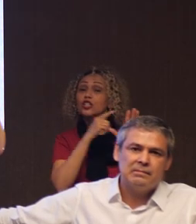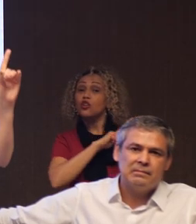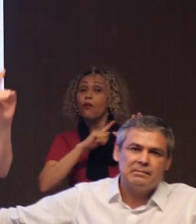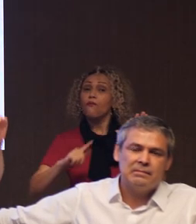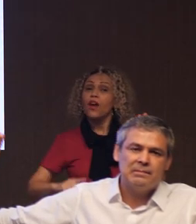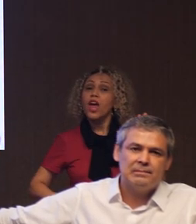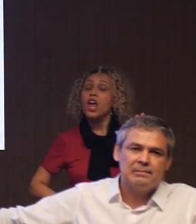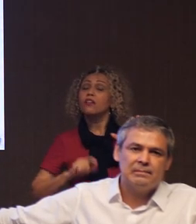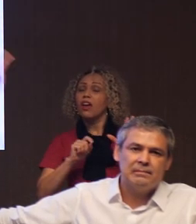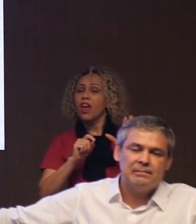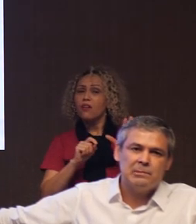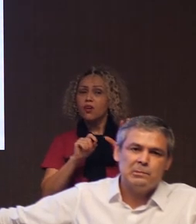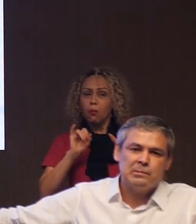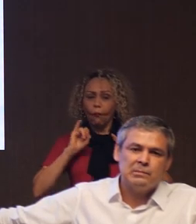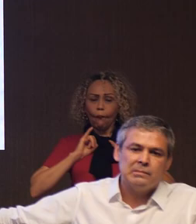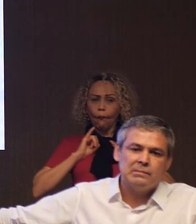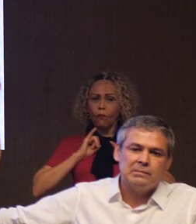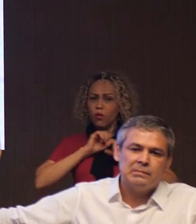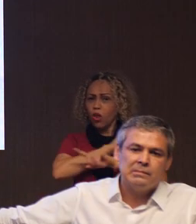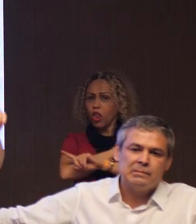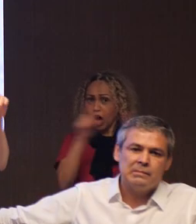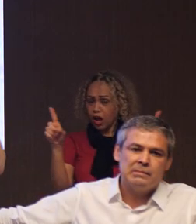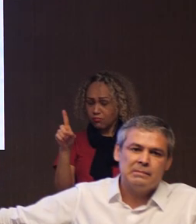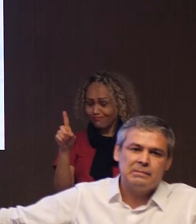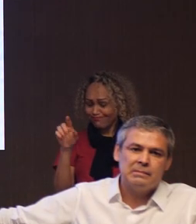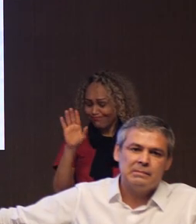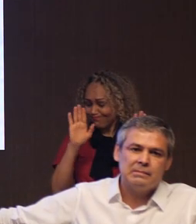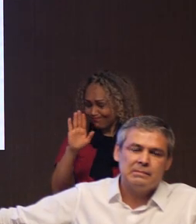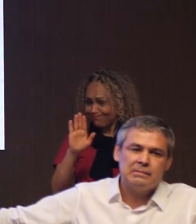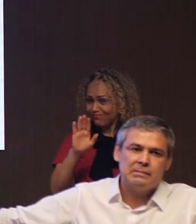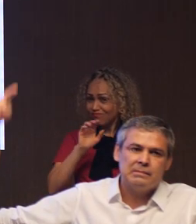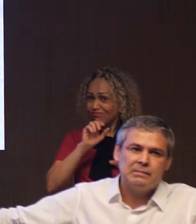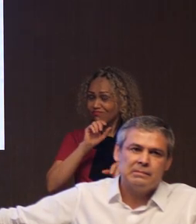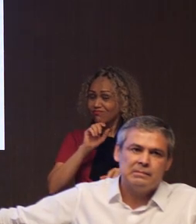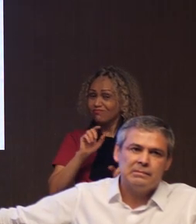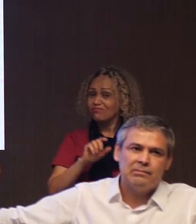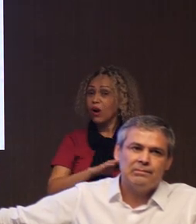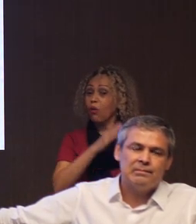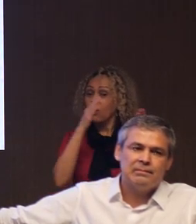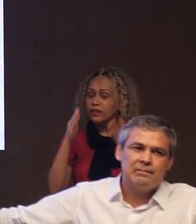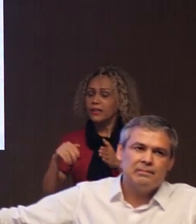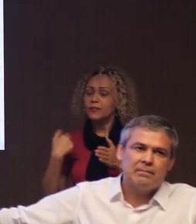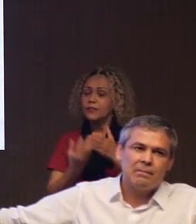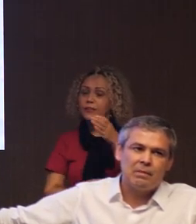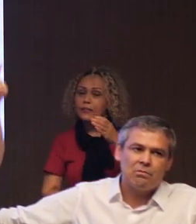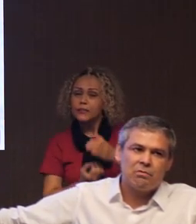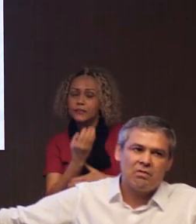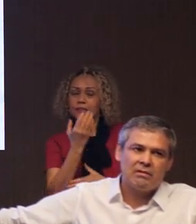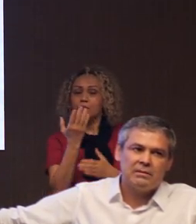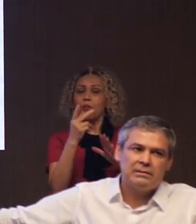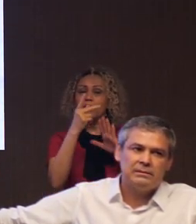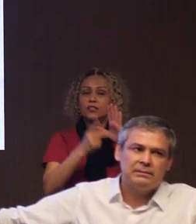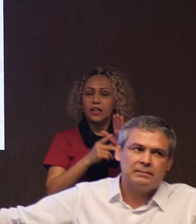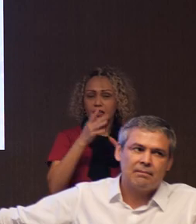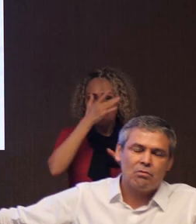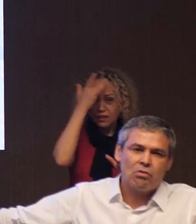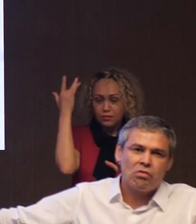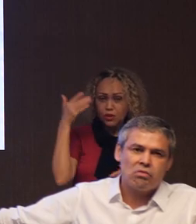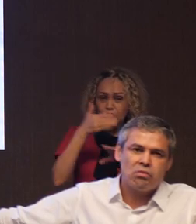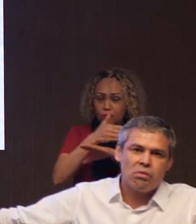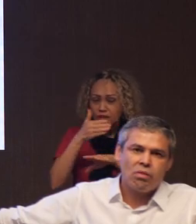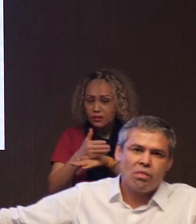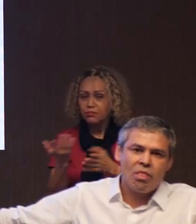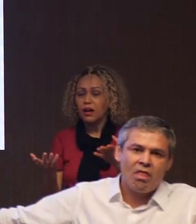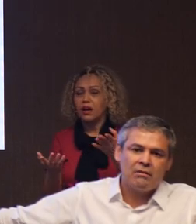acomodou em nenhuma circunstância. Ao contrário, criou orçamento participativo, criou participação popular, valoriza conselhos de